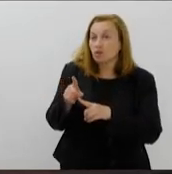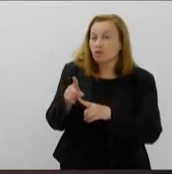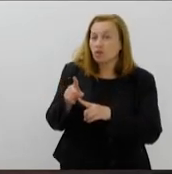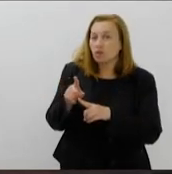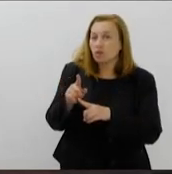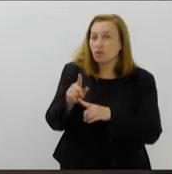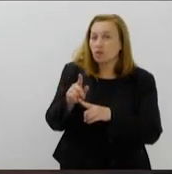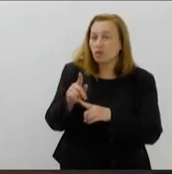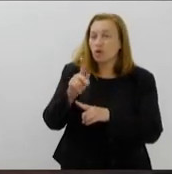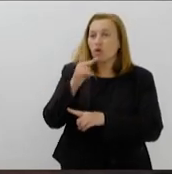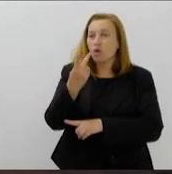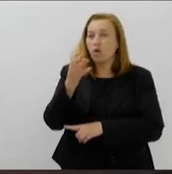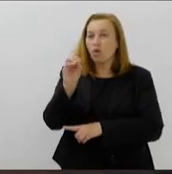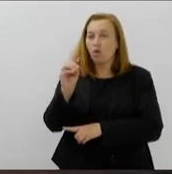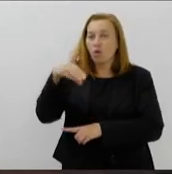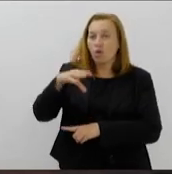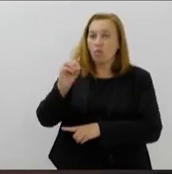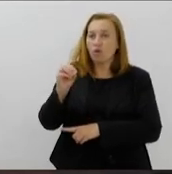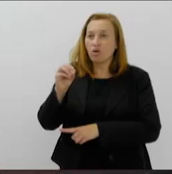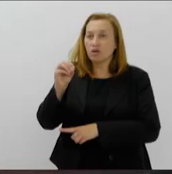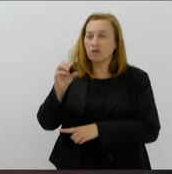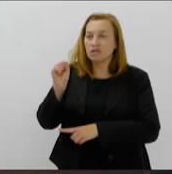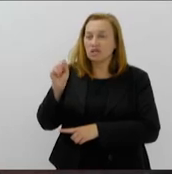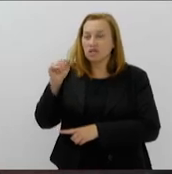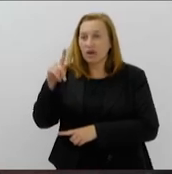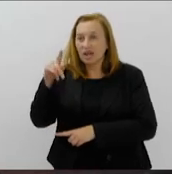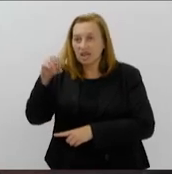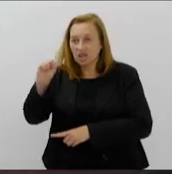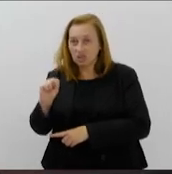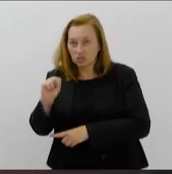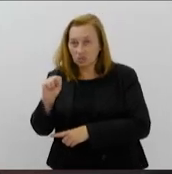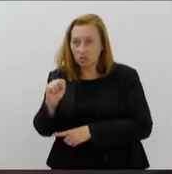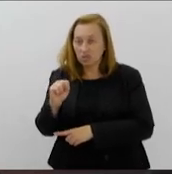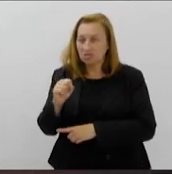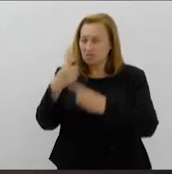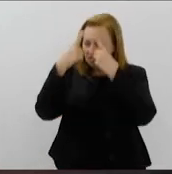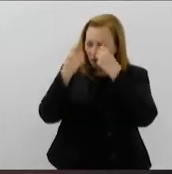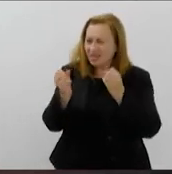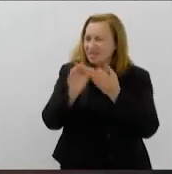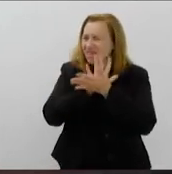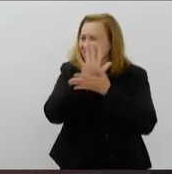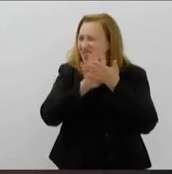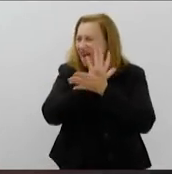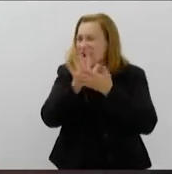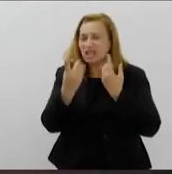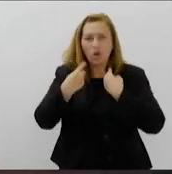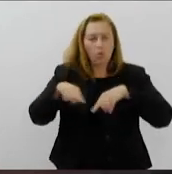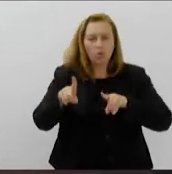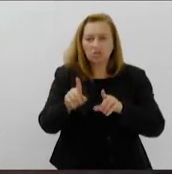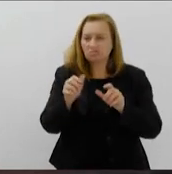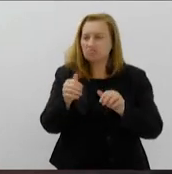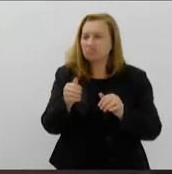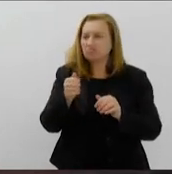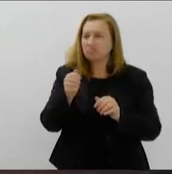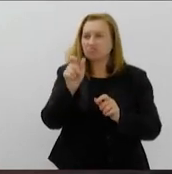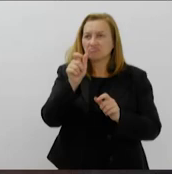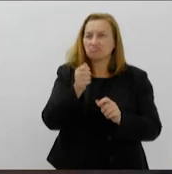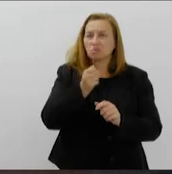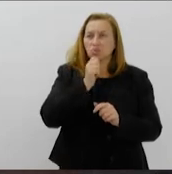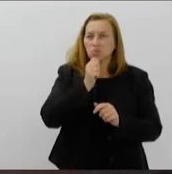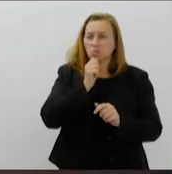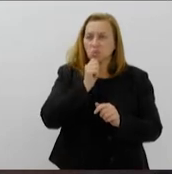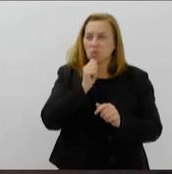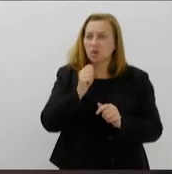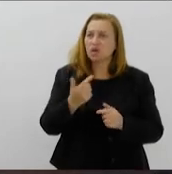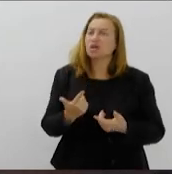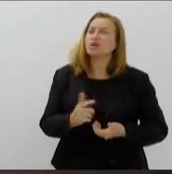homossexualismo, sem ter incentivado nenhum tipo de violência contra ninguém, este padre